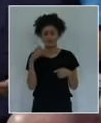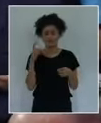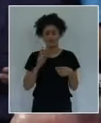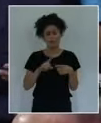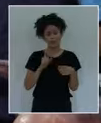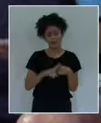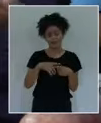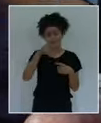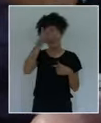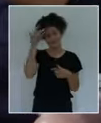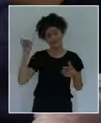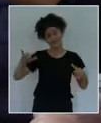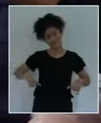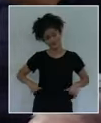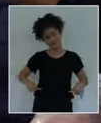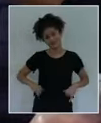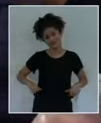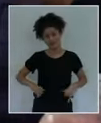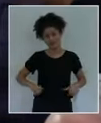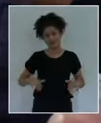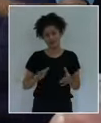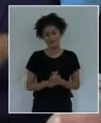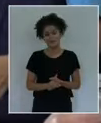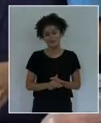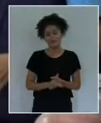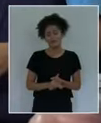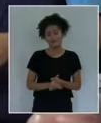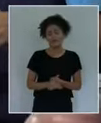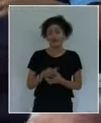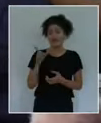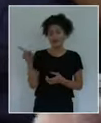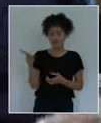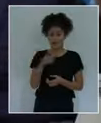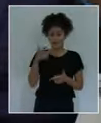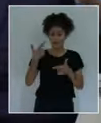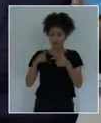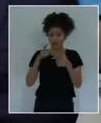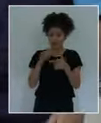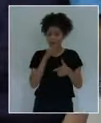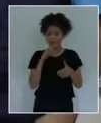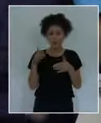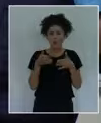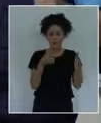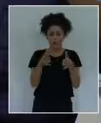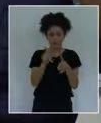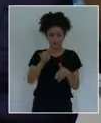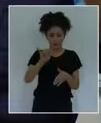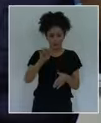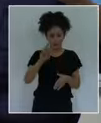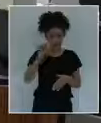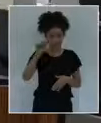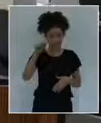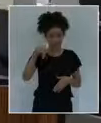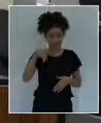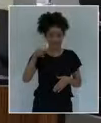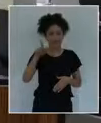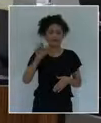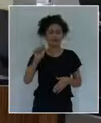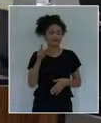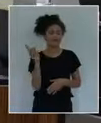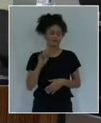naquele local. Eles não tiveram problema com o rio Piranga, mas mais uma vez teve esse problema lá com essa água